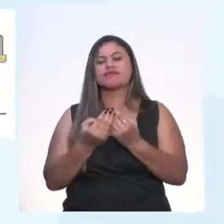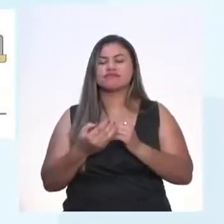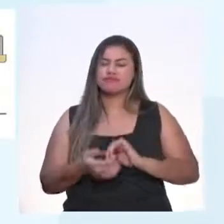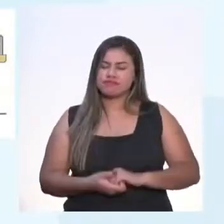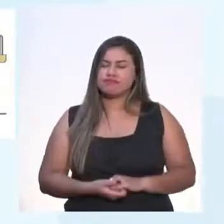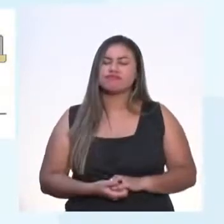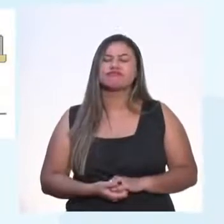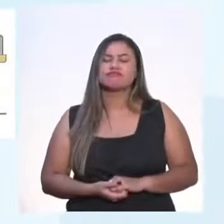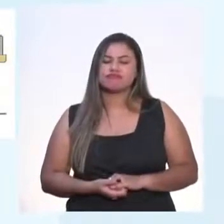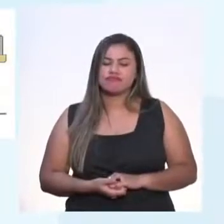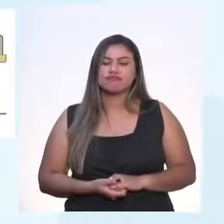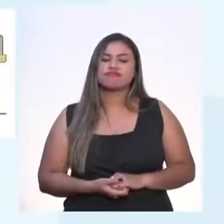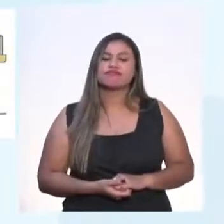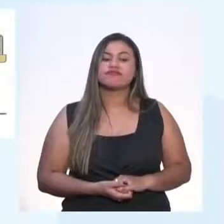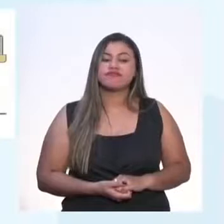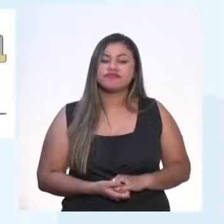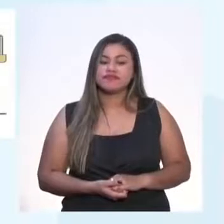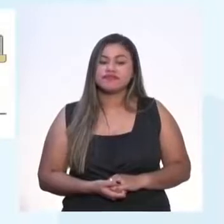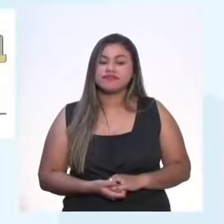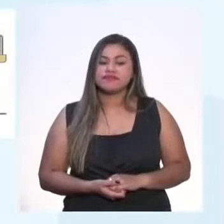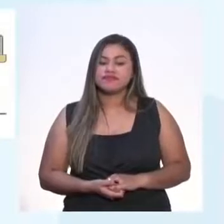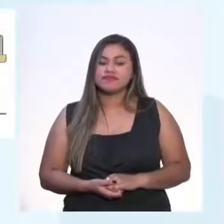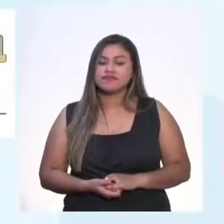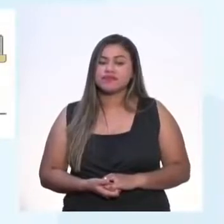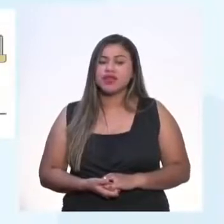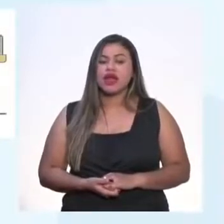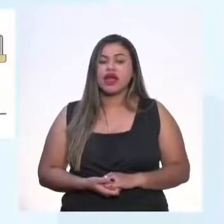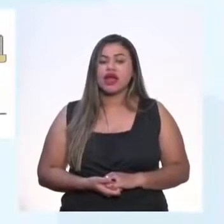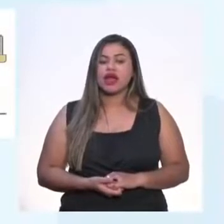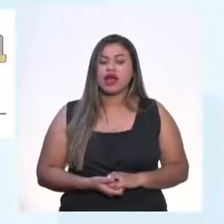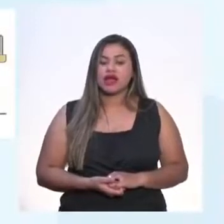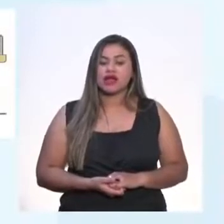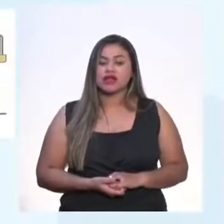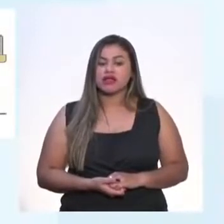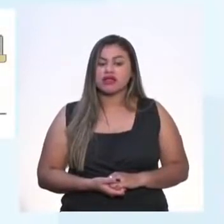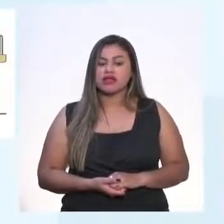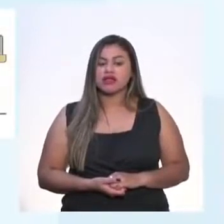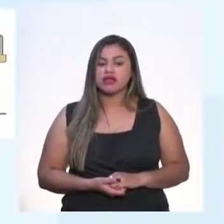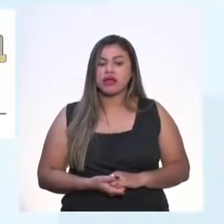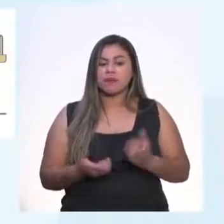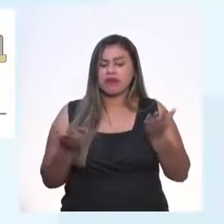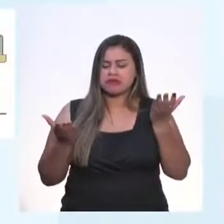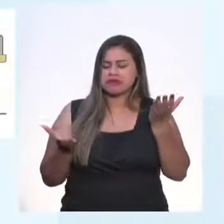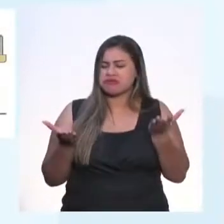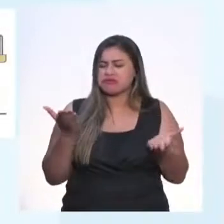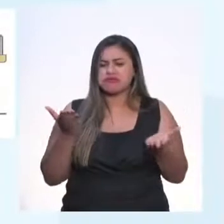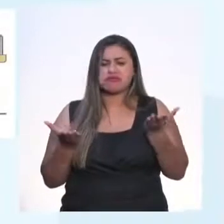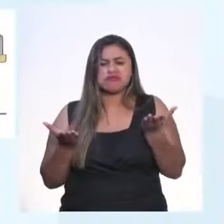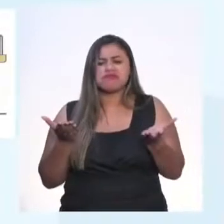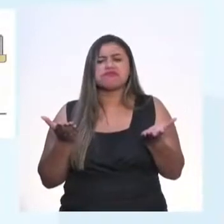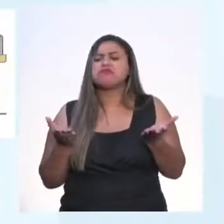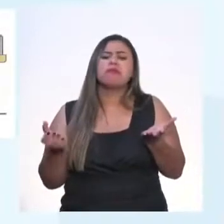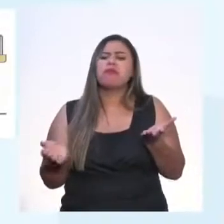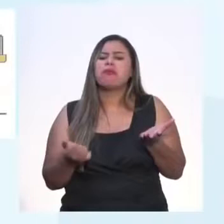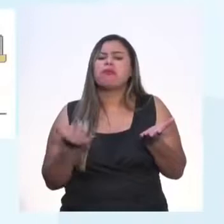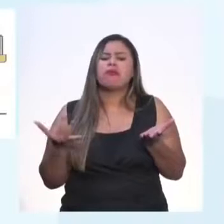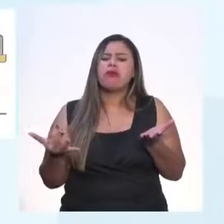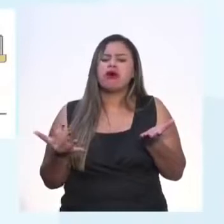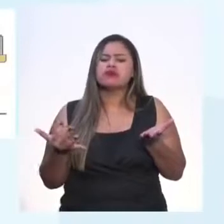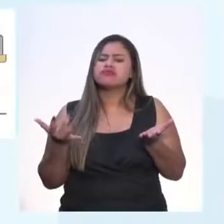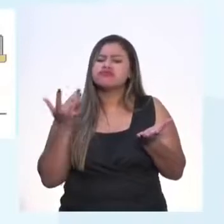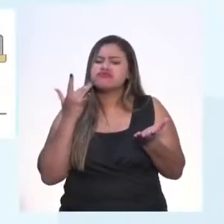lado, né? Do outro lado. Não sabendo quanto pesa aí, no caso, os cubinhos, Por